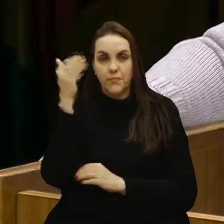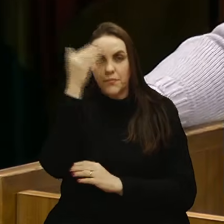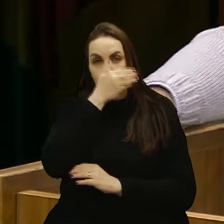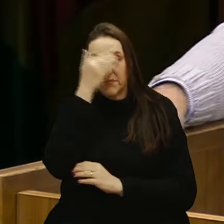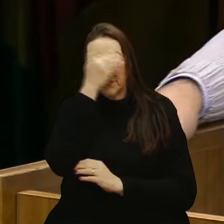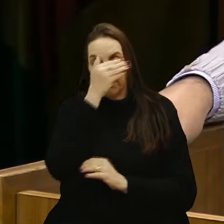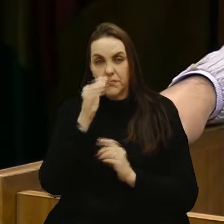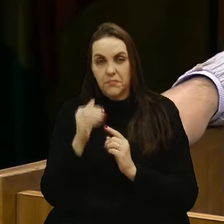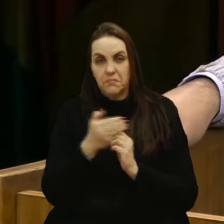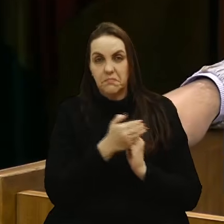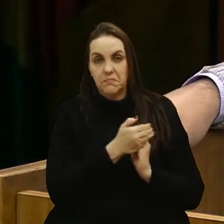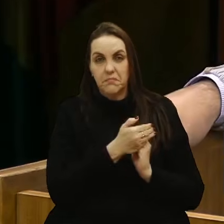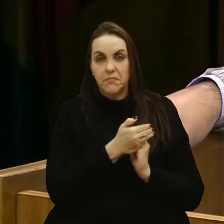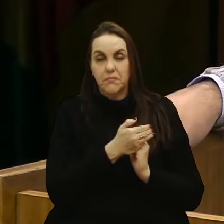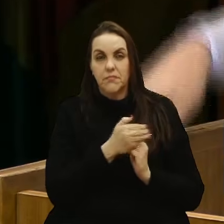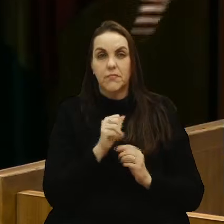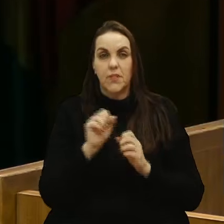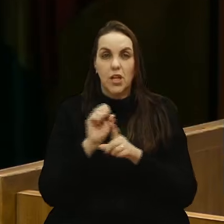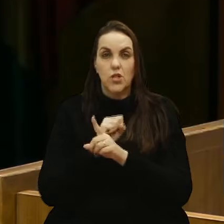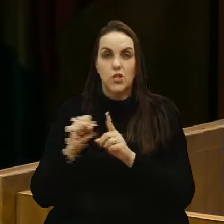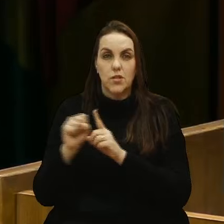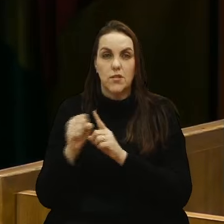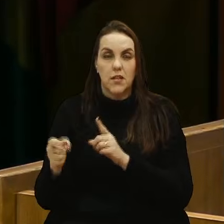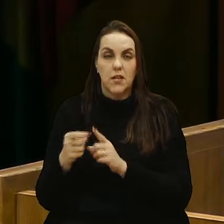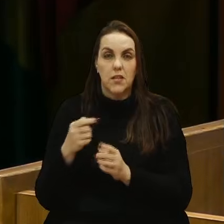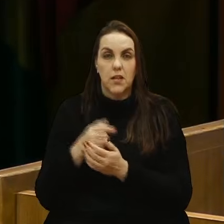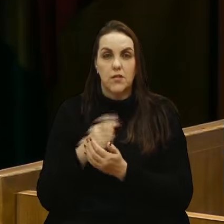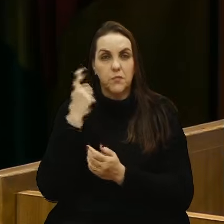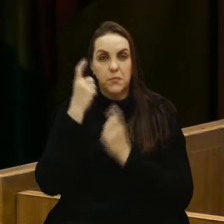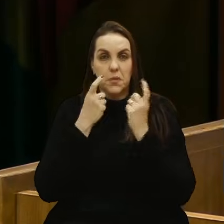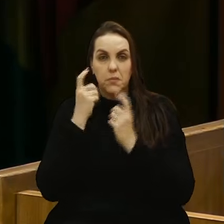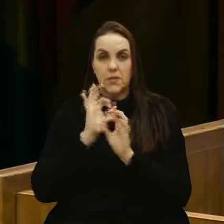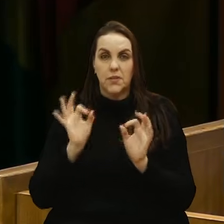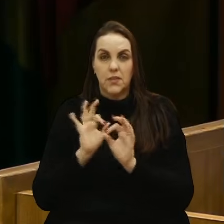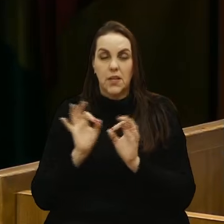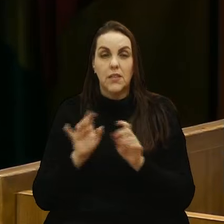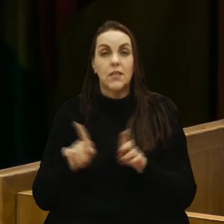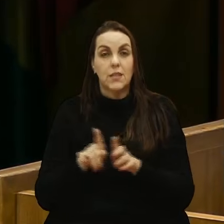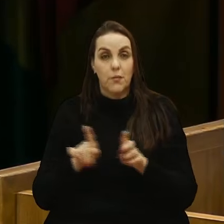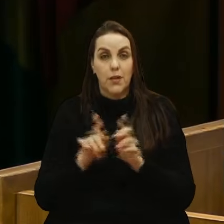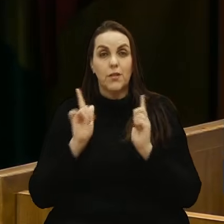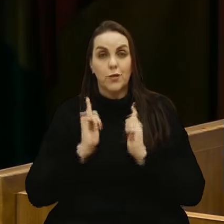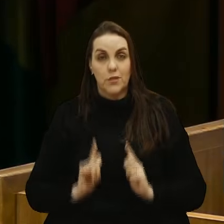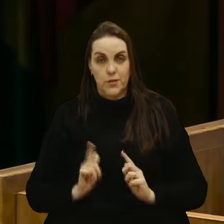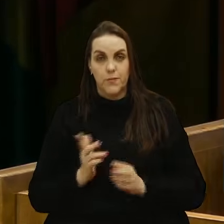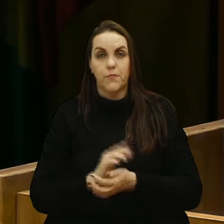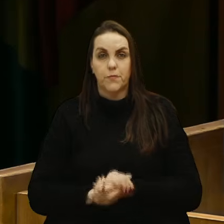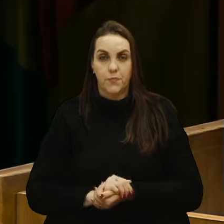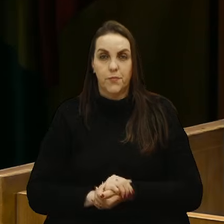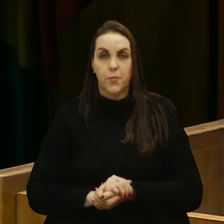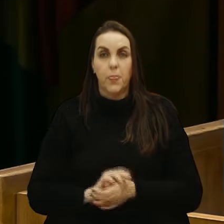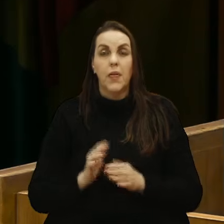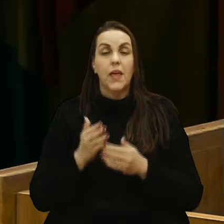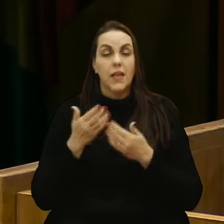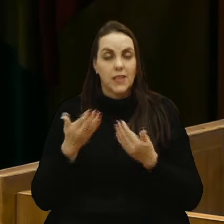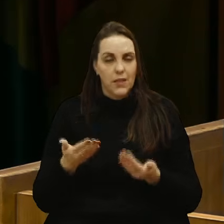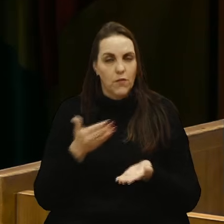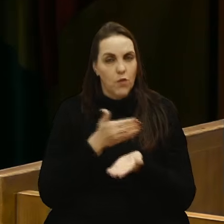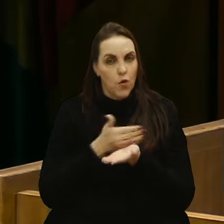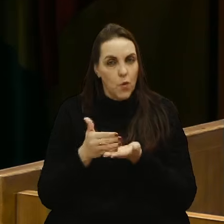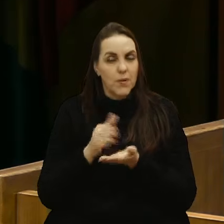invisíveis por parcela importante da sociedade e, às vezes, da gestão. Então, nós temos que começar por